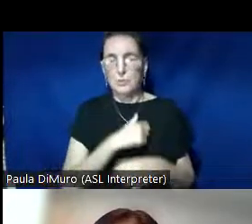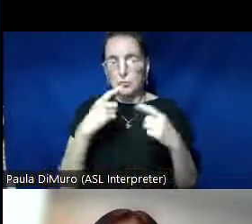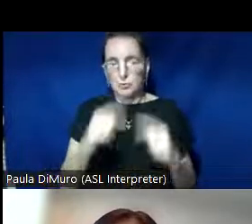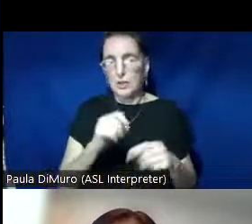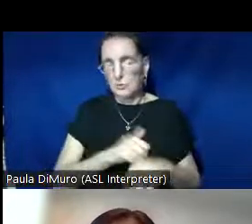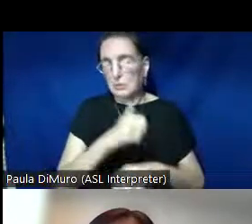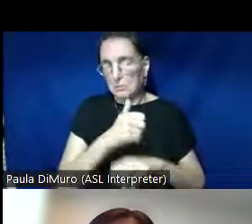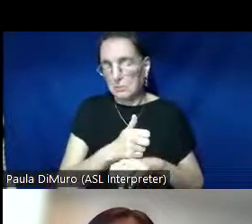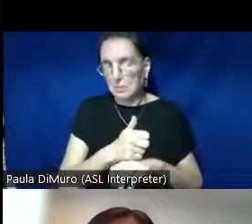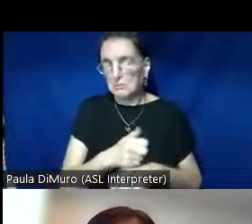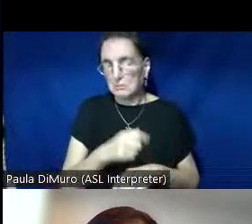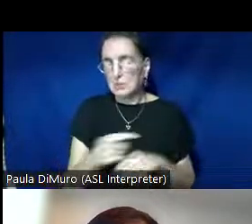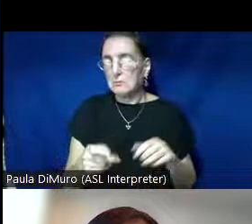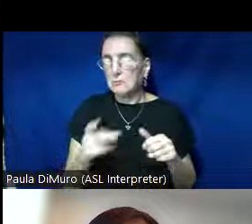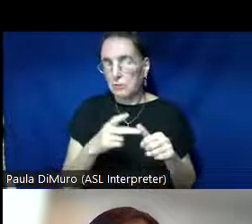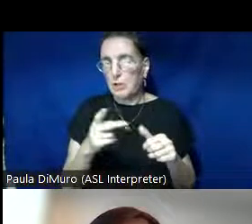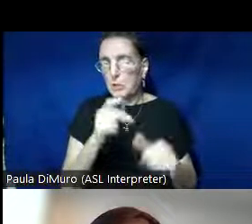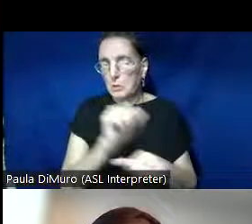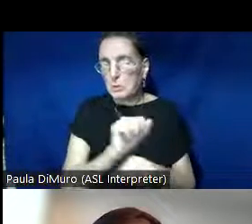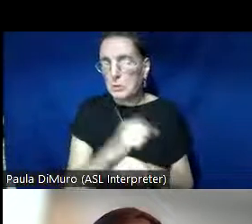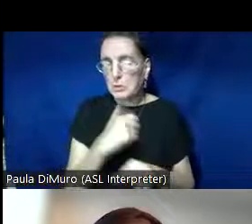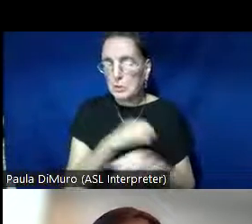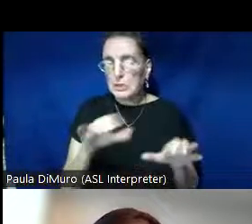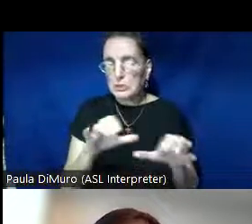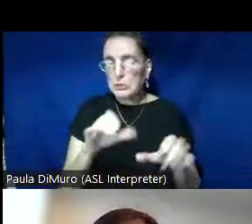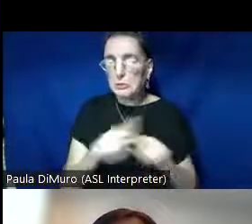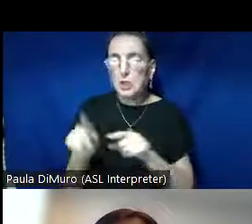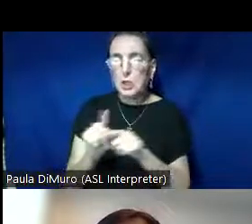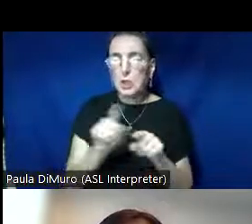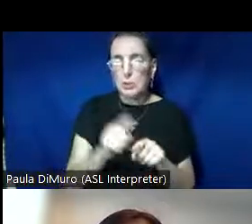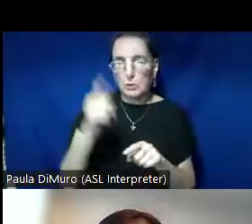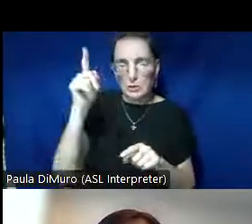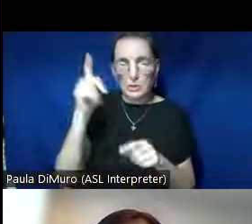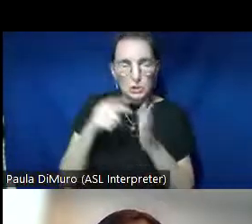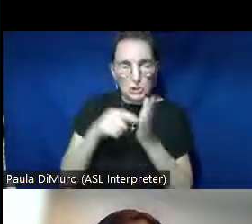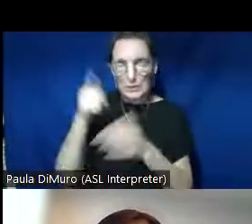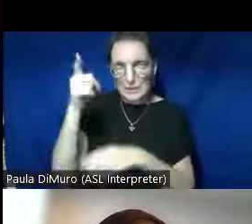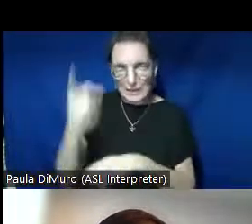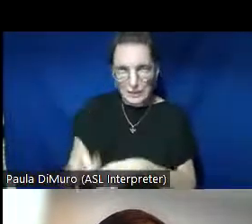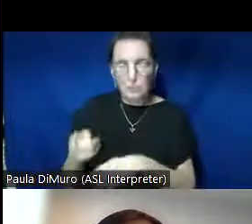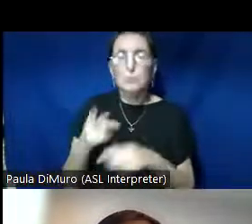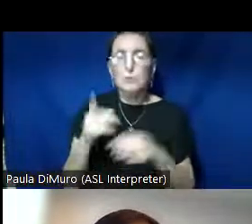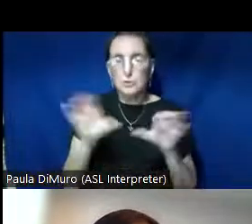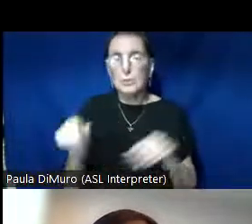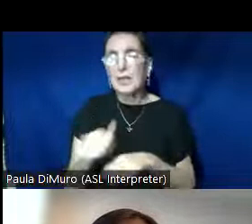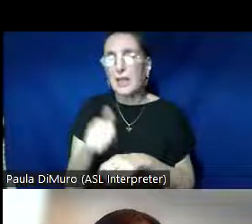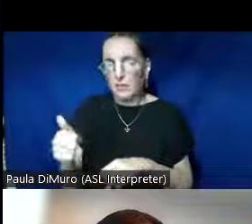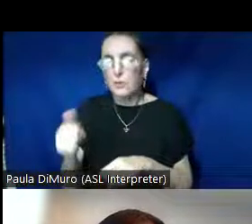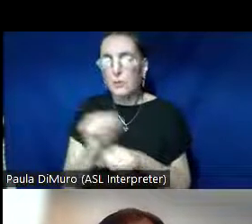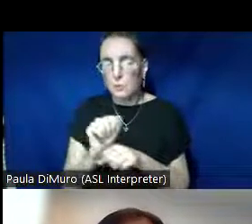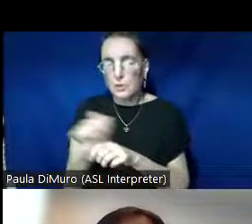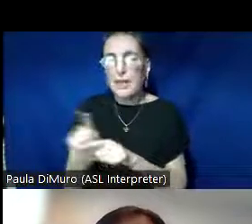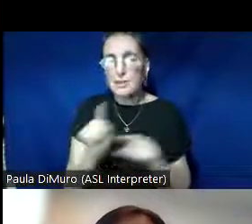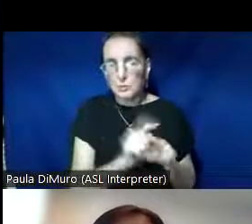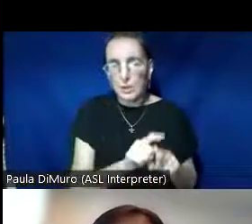lista de organização baseada na comunidade e tribos ou organizações indígenas a propósito